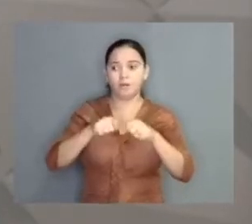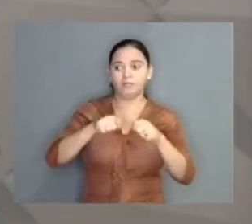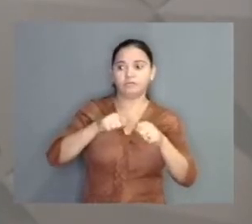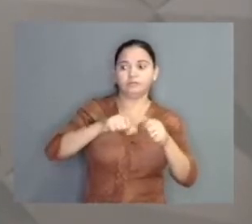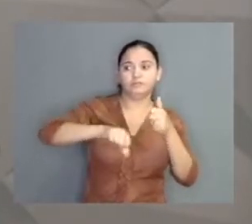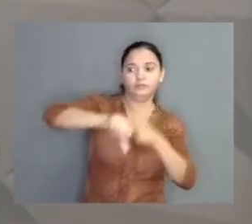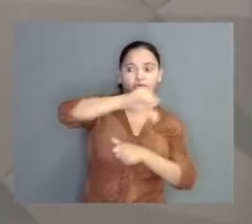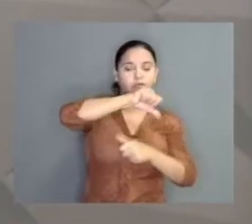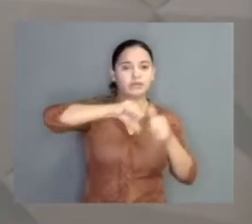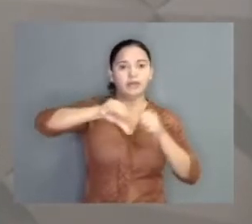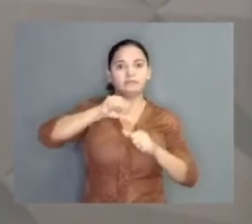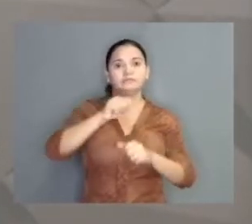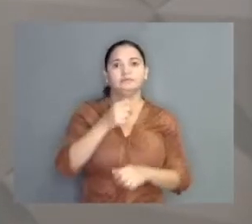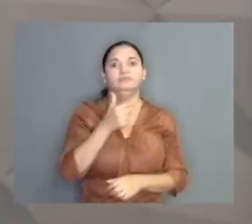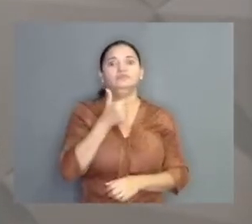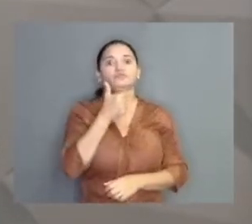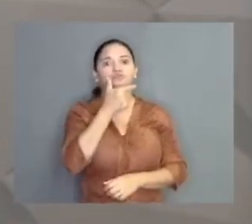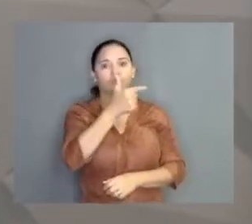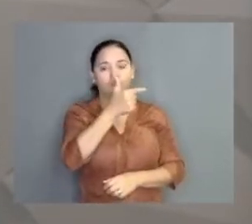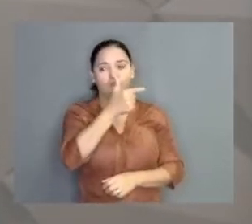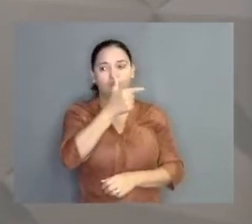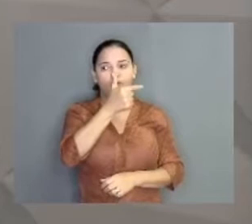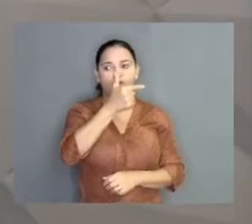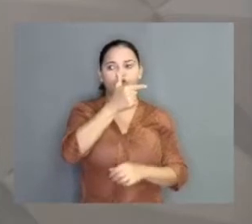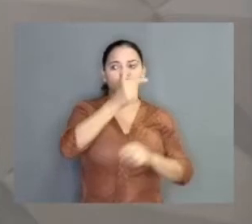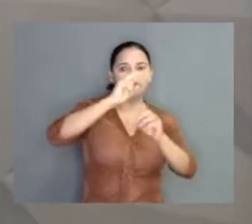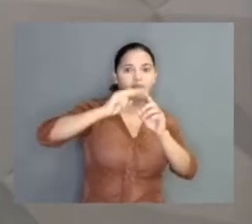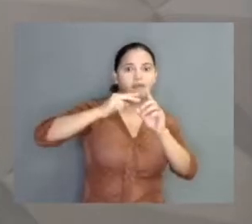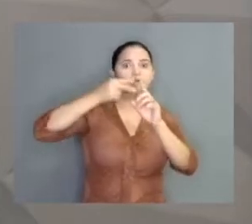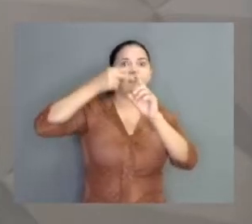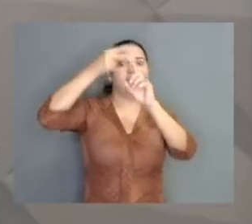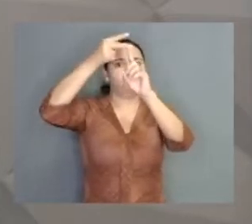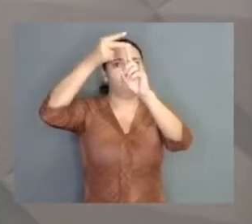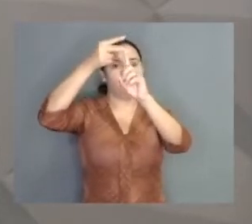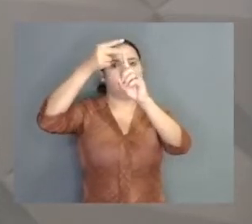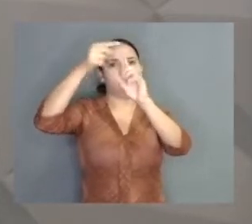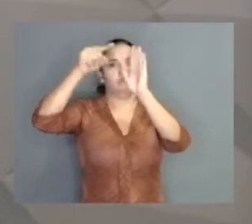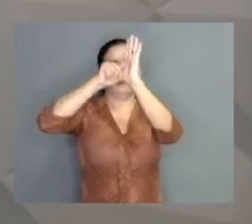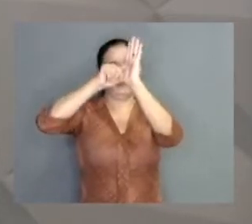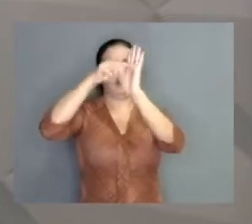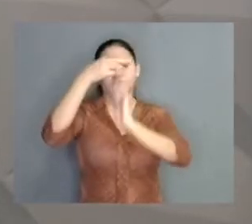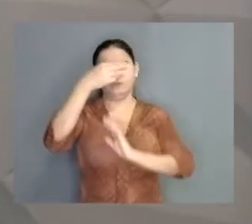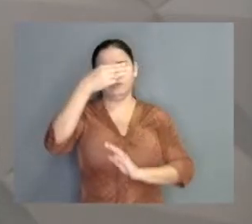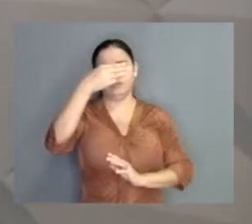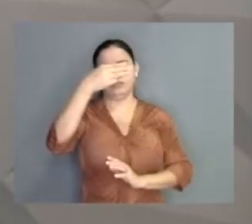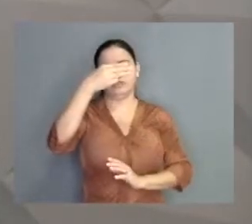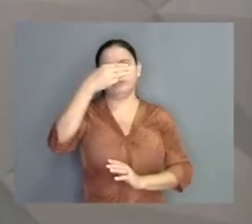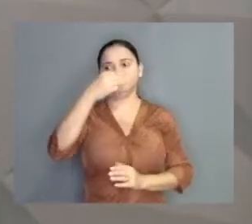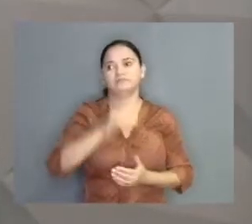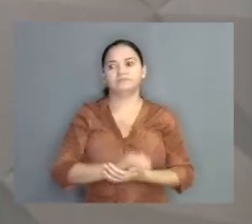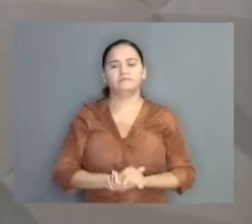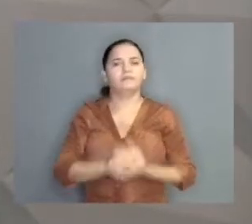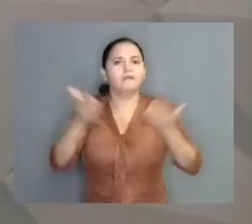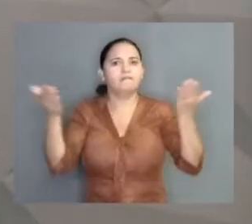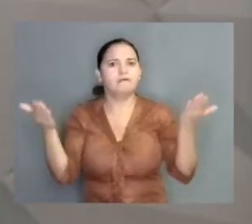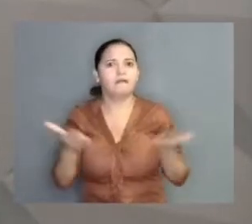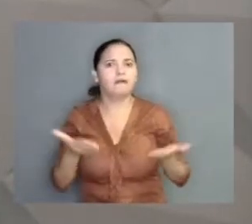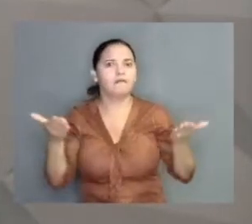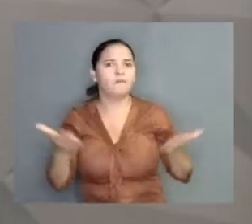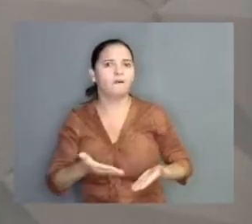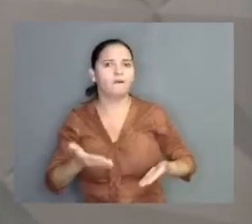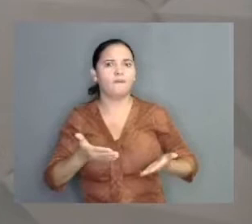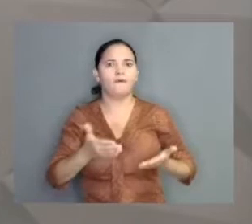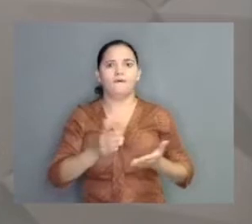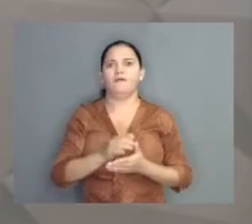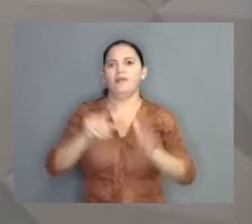2 elevado a menos 3. Poxa, professor, e agora? Já que aqui eu tenho o